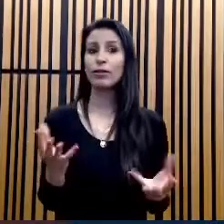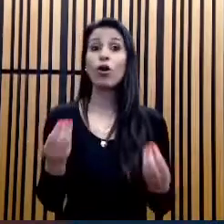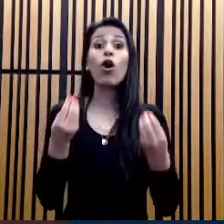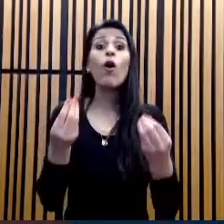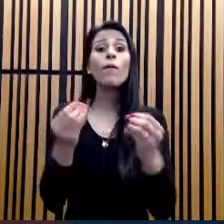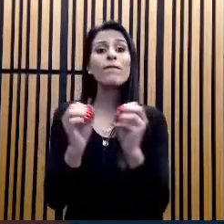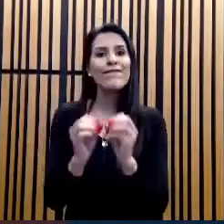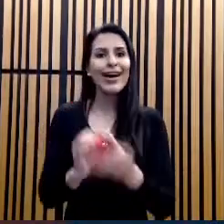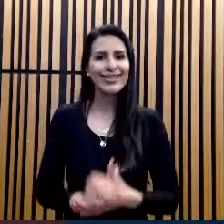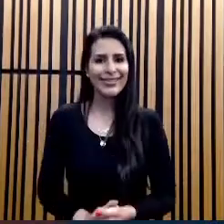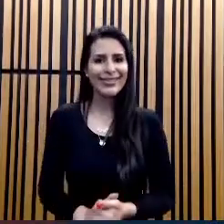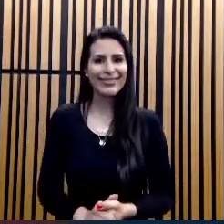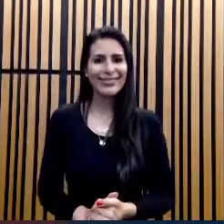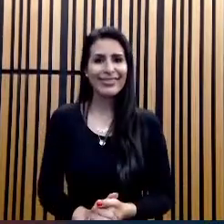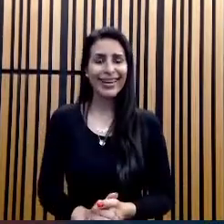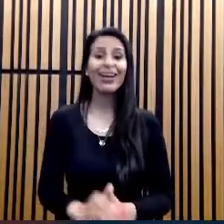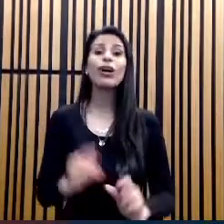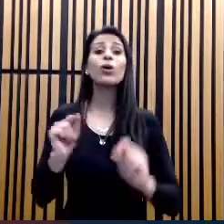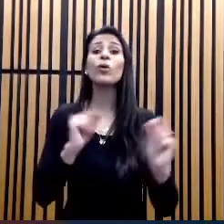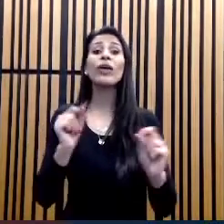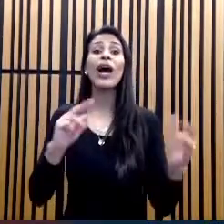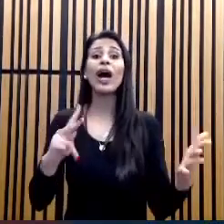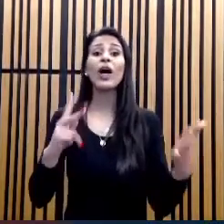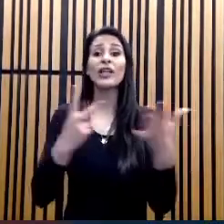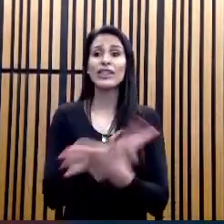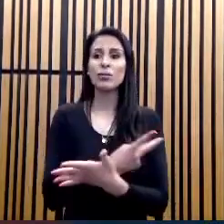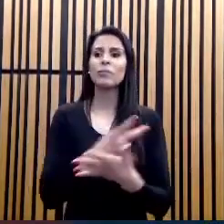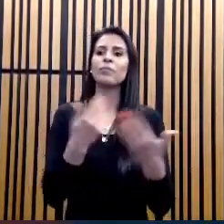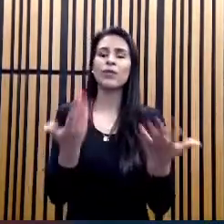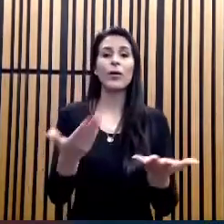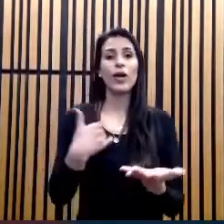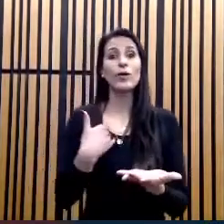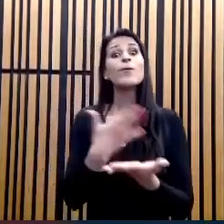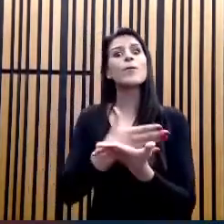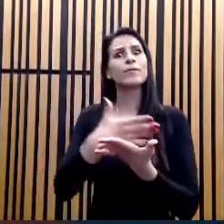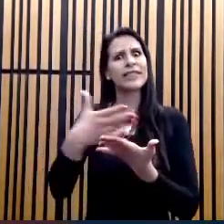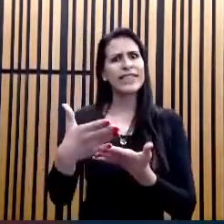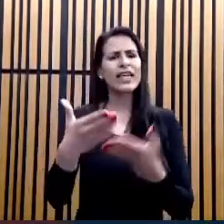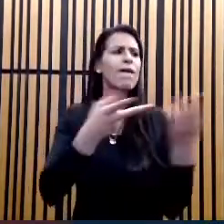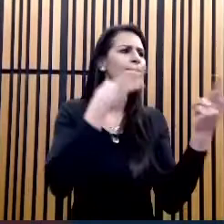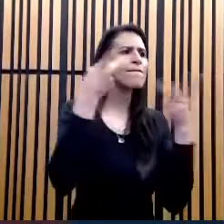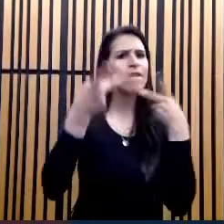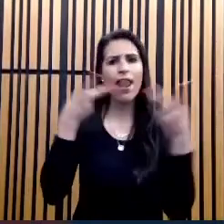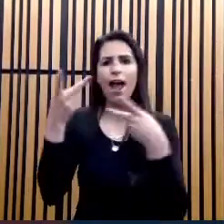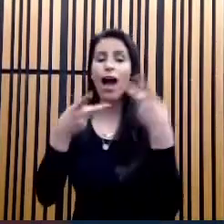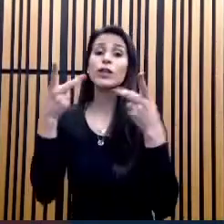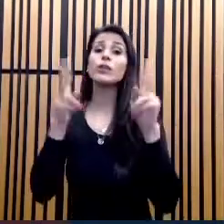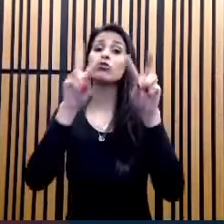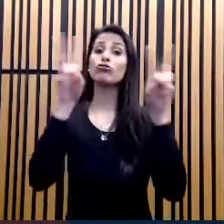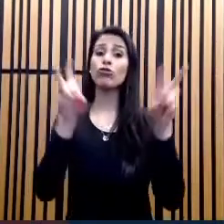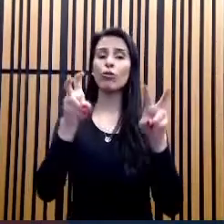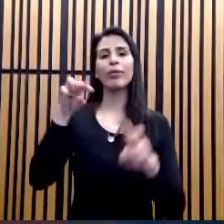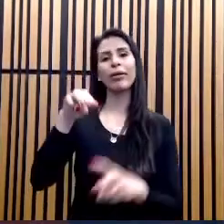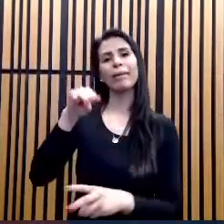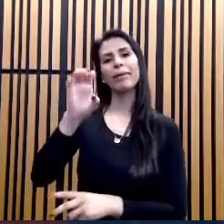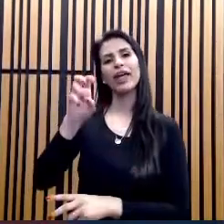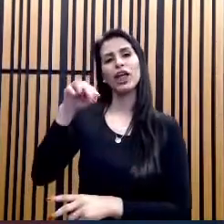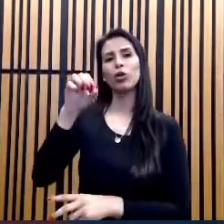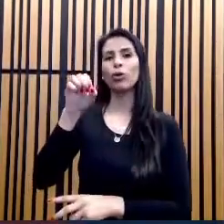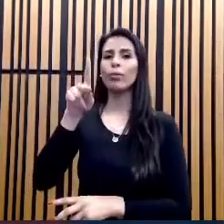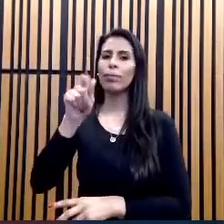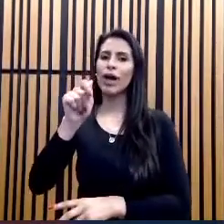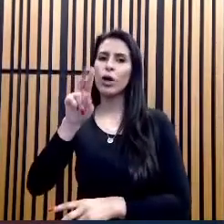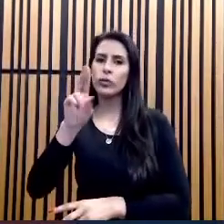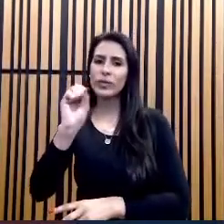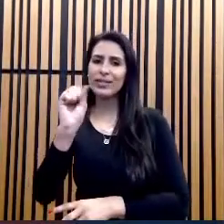Eu comecei a falar sobre também menopausa e acabei fazendo uma comunidade no Instagram